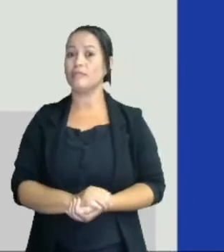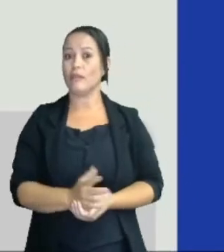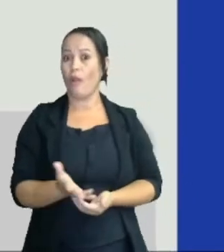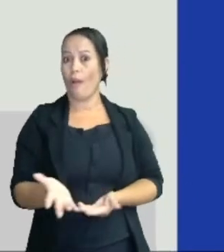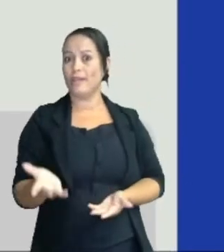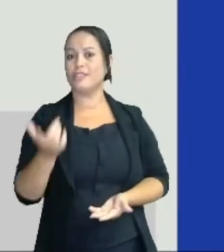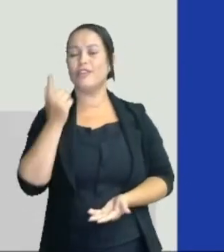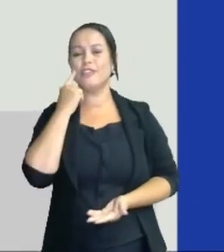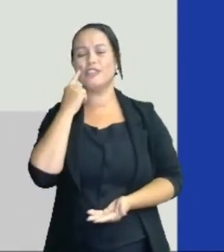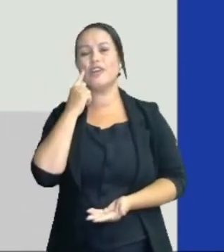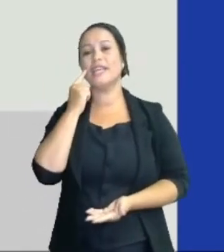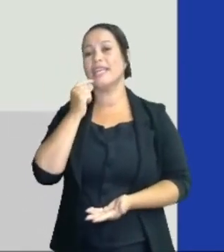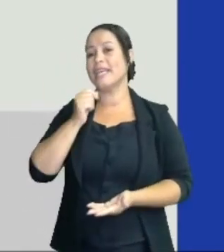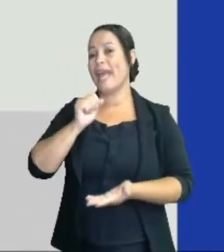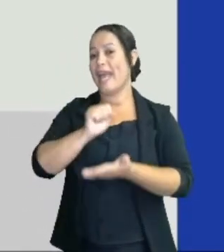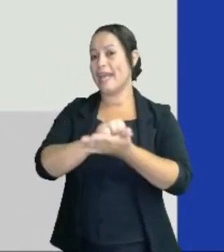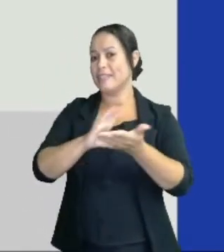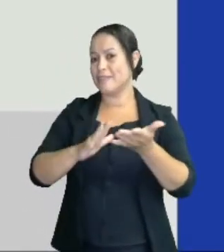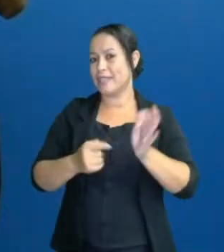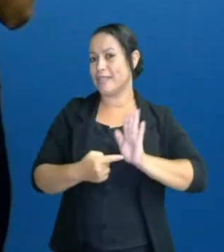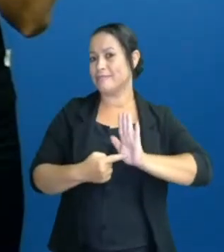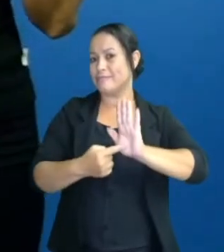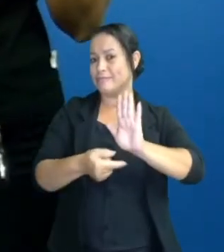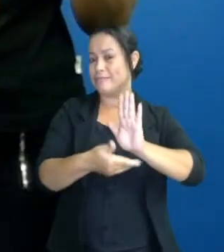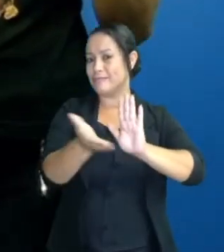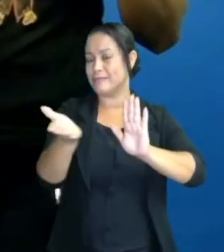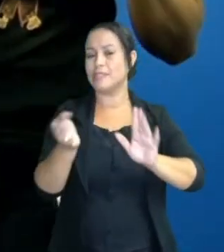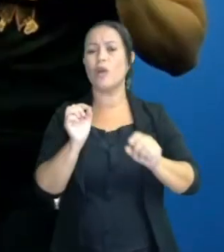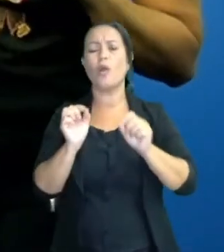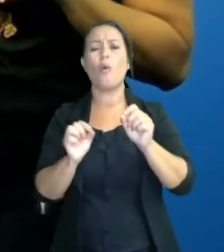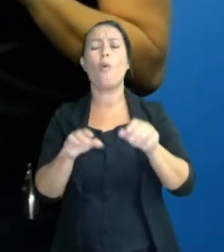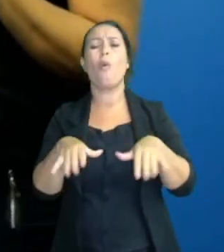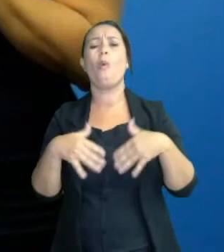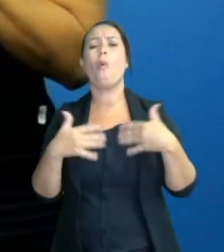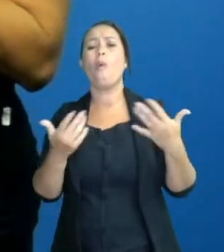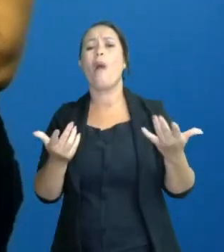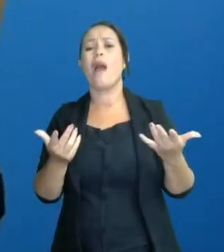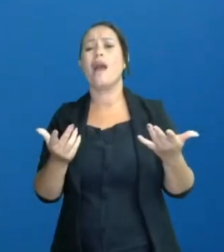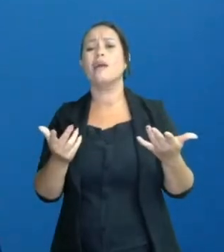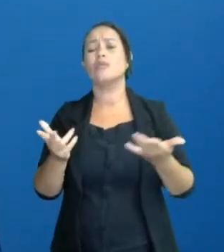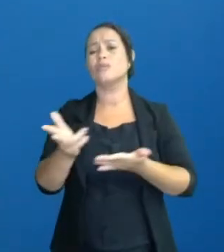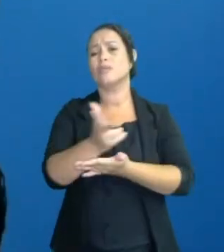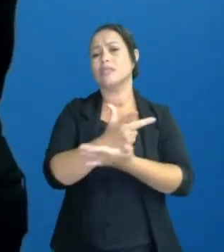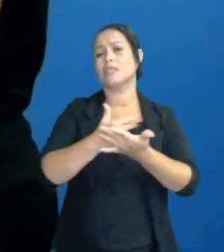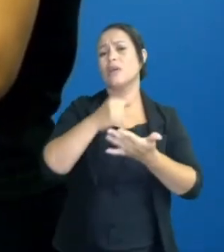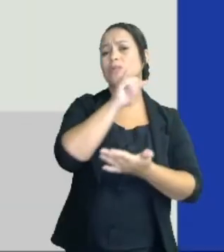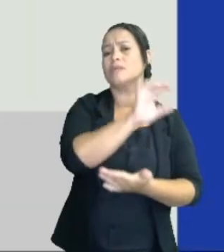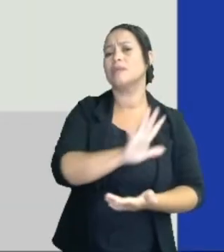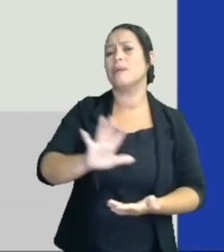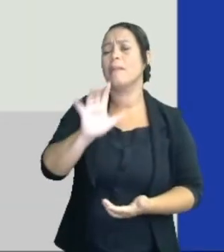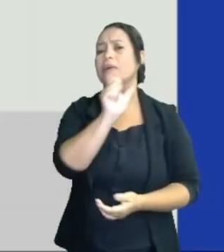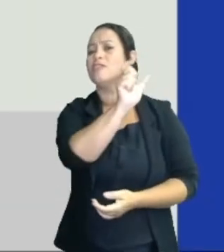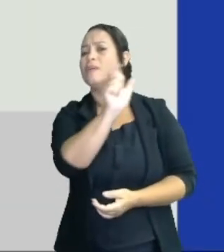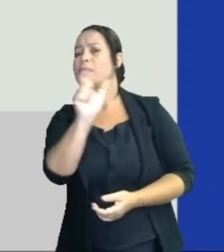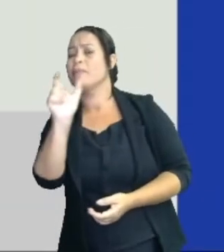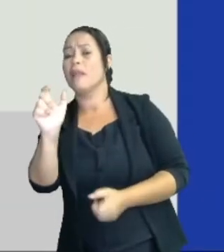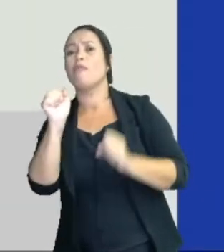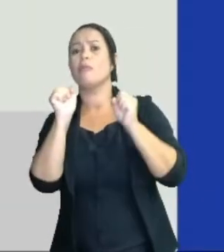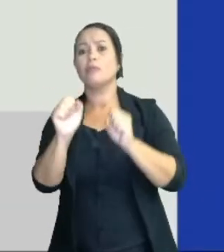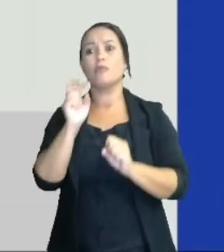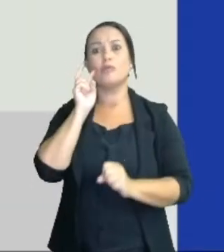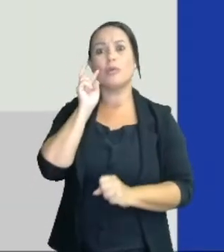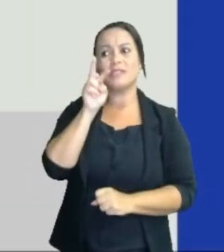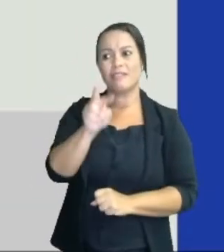Olha só que atividade eu trouxe para vocês. Quais recursos gráficos podemos observar